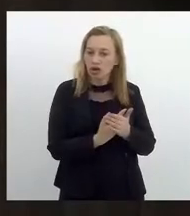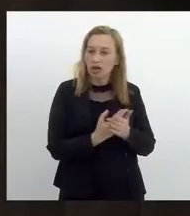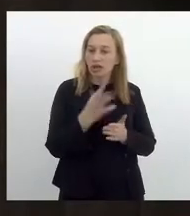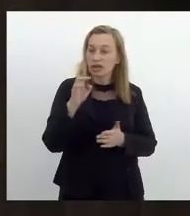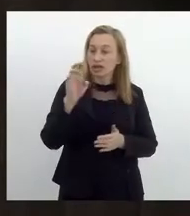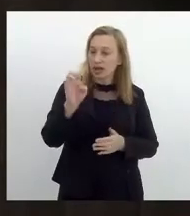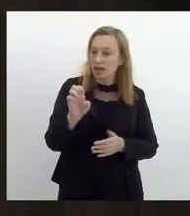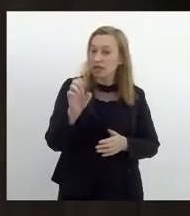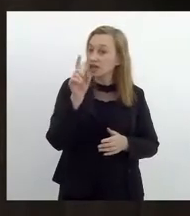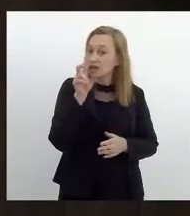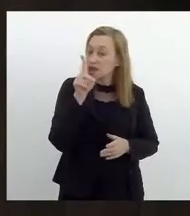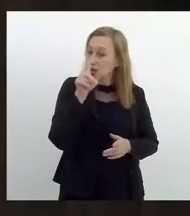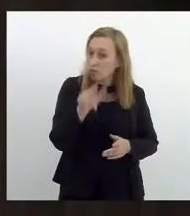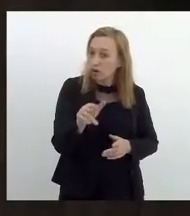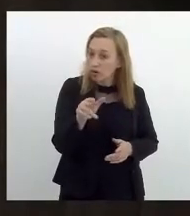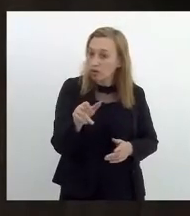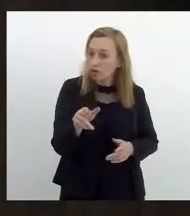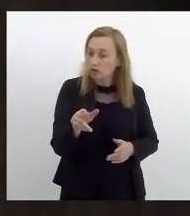mesmo prédio escolar.